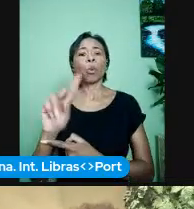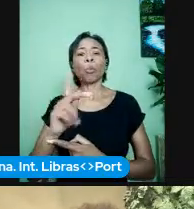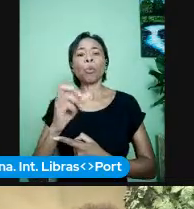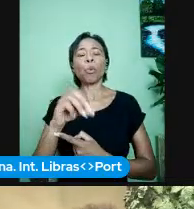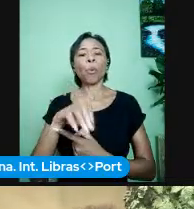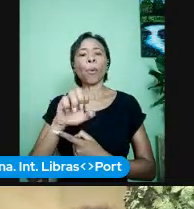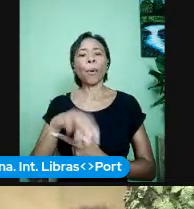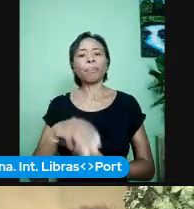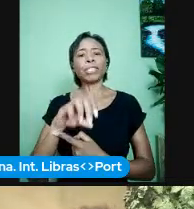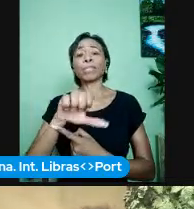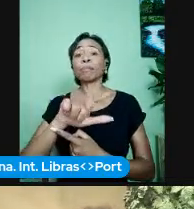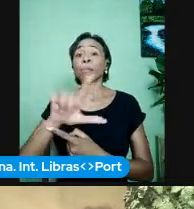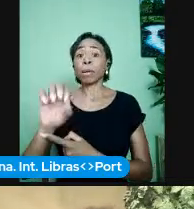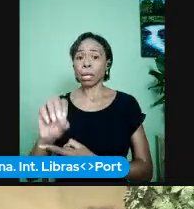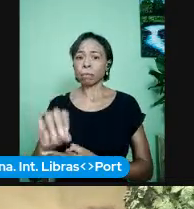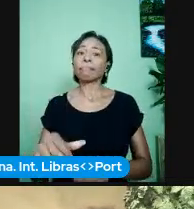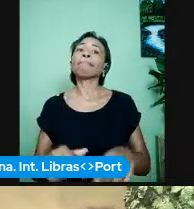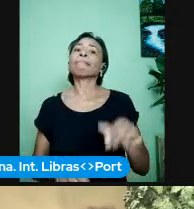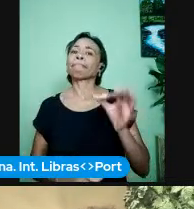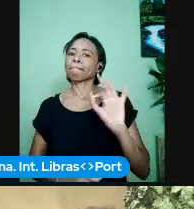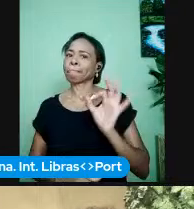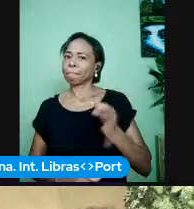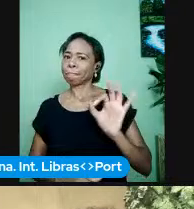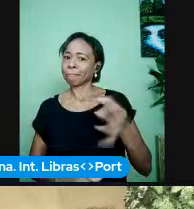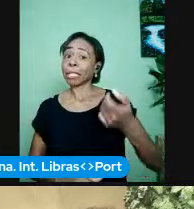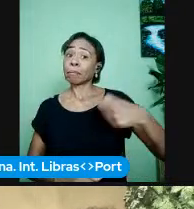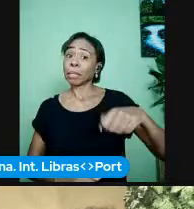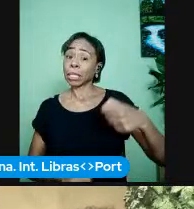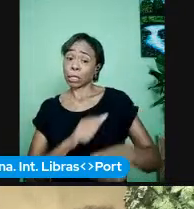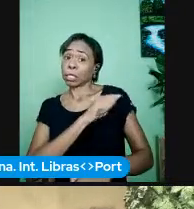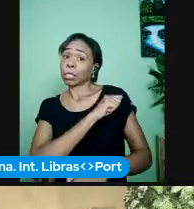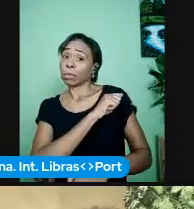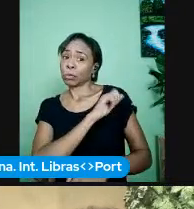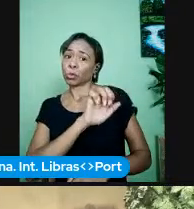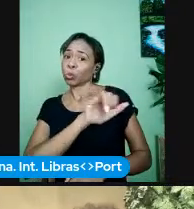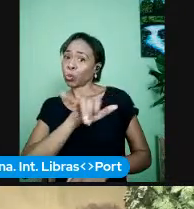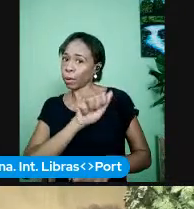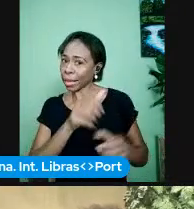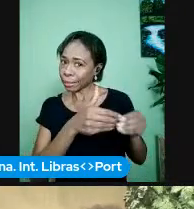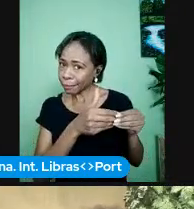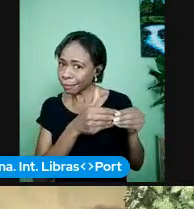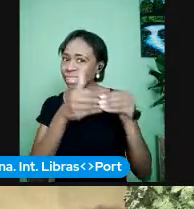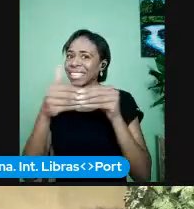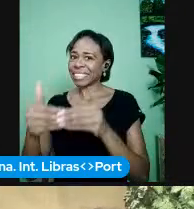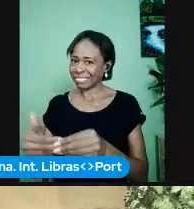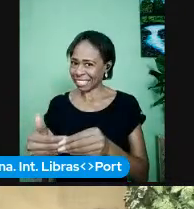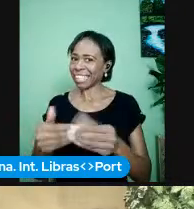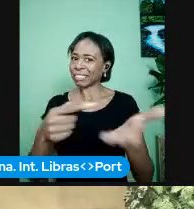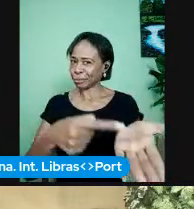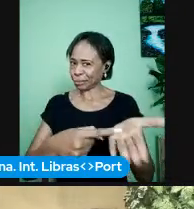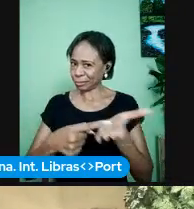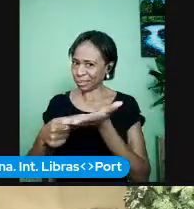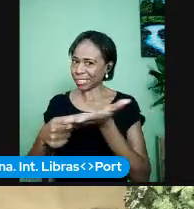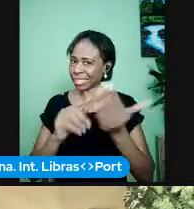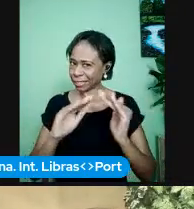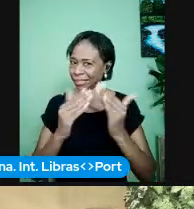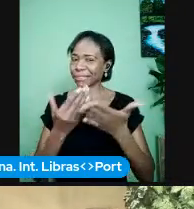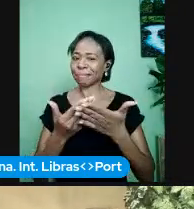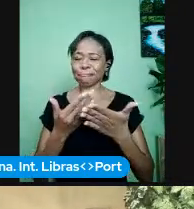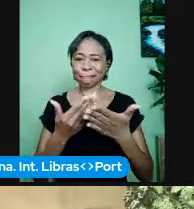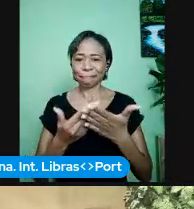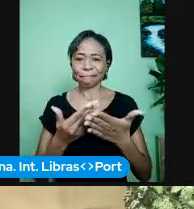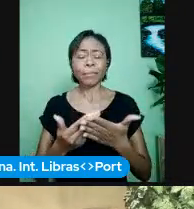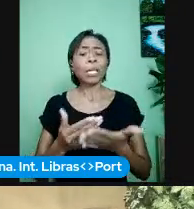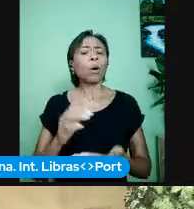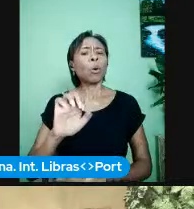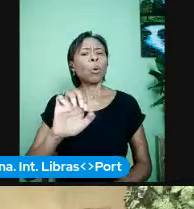aí os estudantes da EJA, as escolas, já ficam convidadas aí, né, Marcele? E já está, o